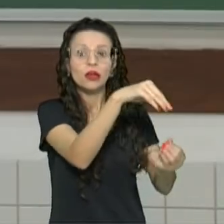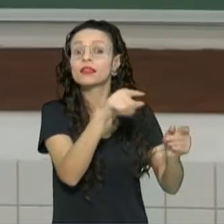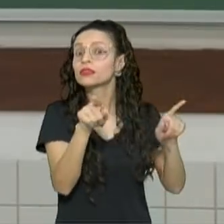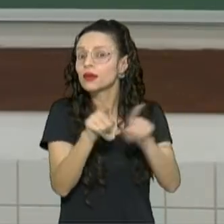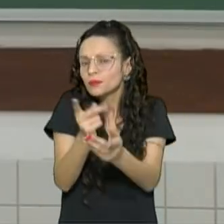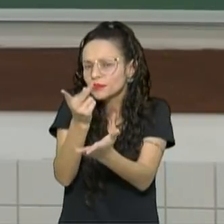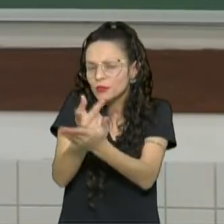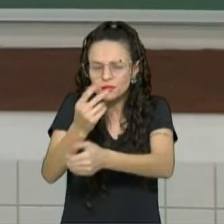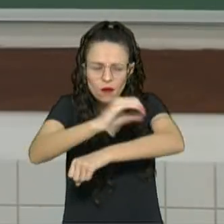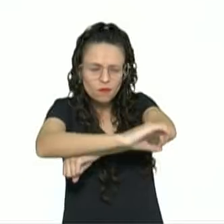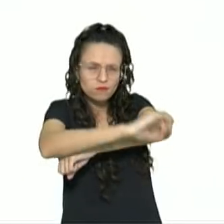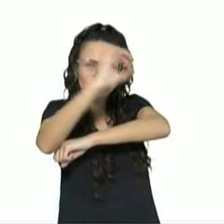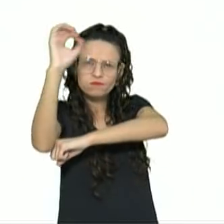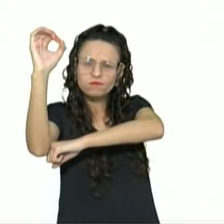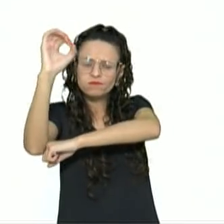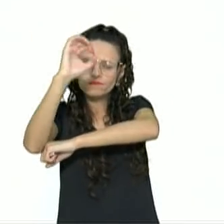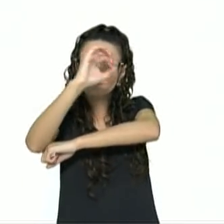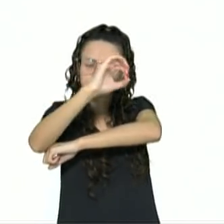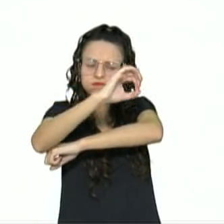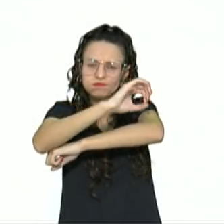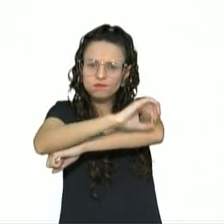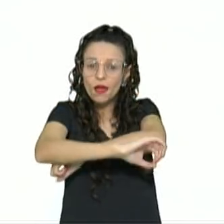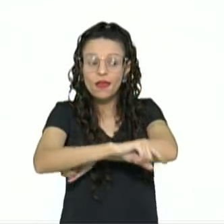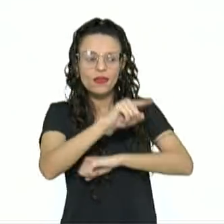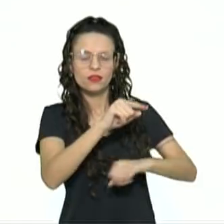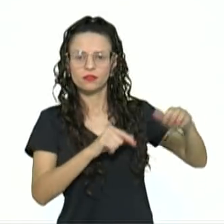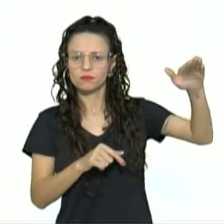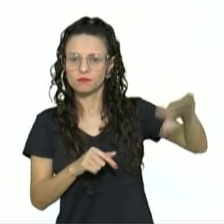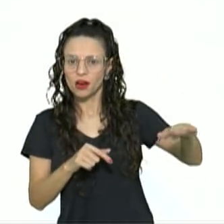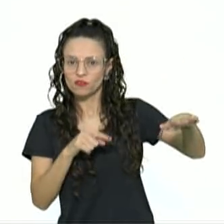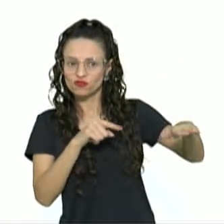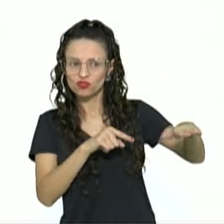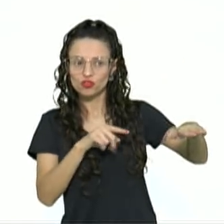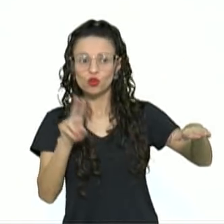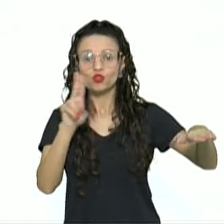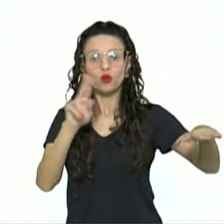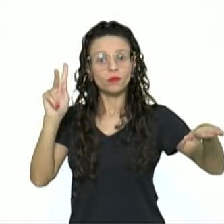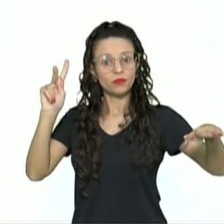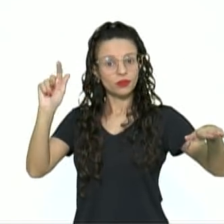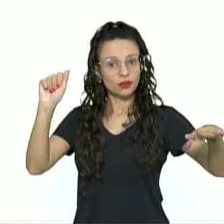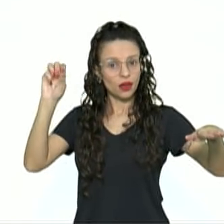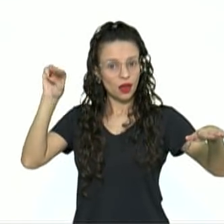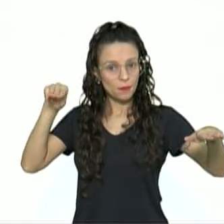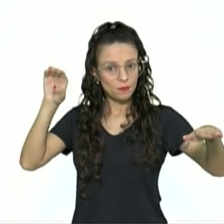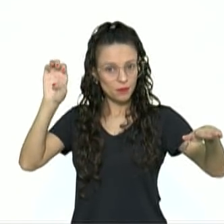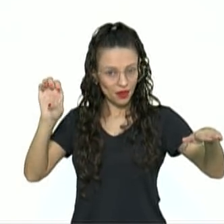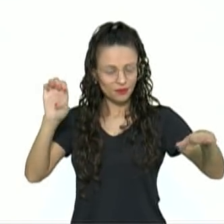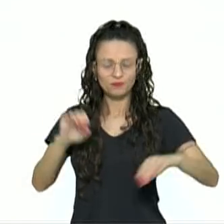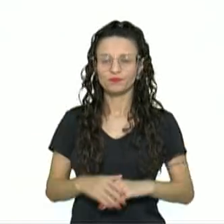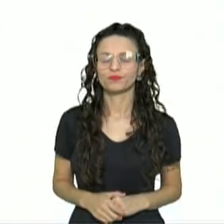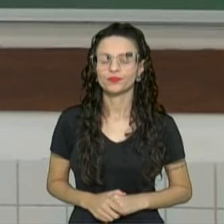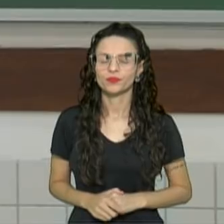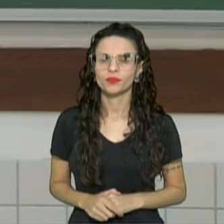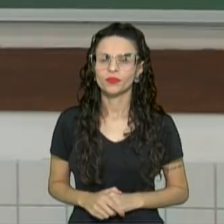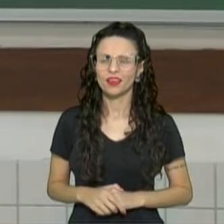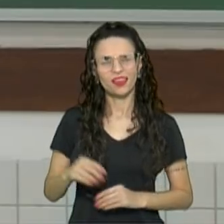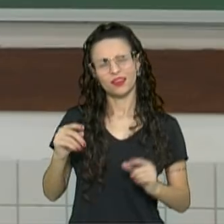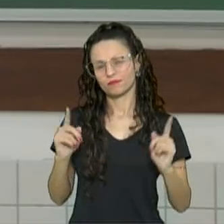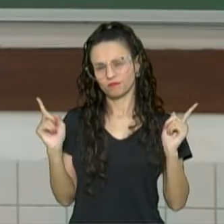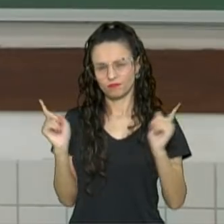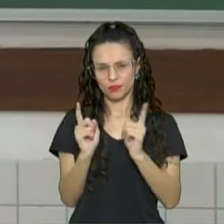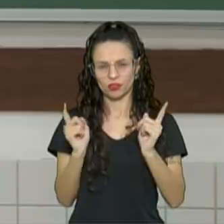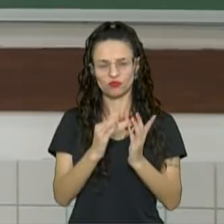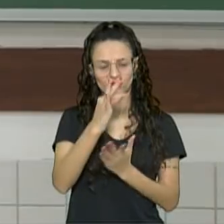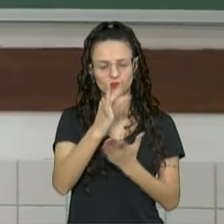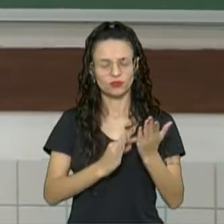sol. Esse era o mais baixo e se chamava Camé. Esse é um trecho de uma lenda,